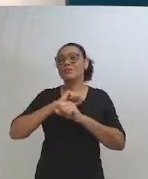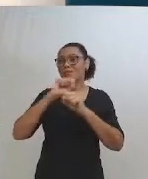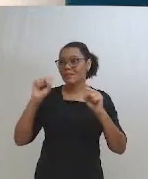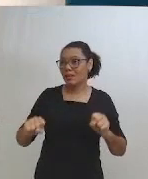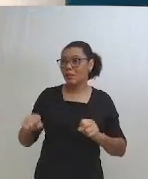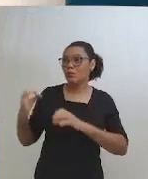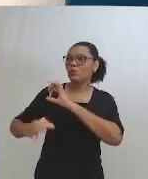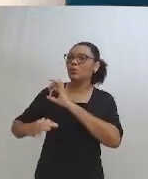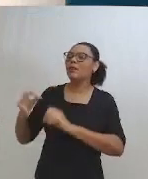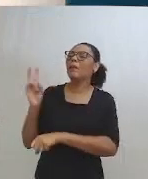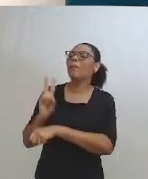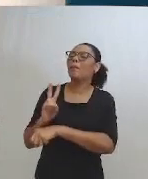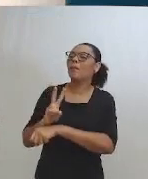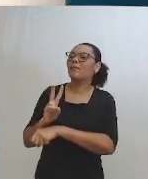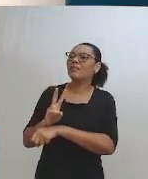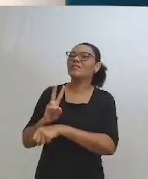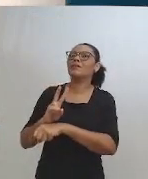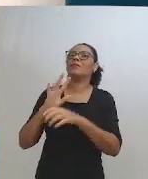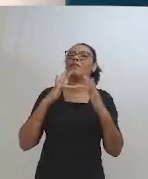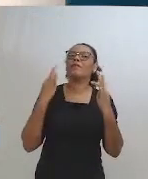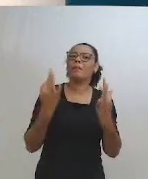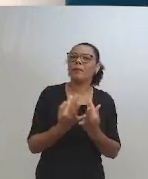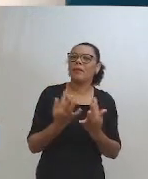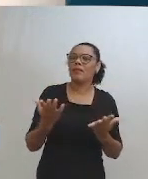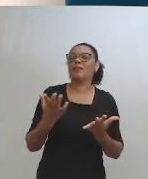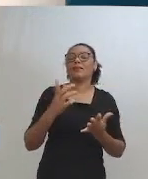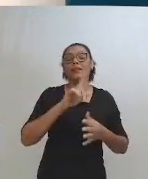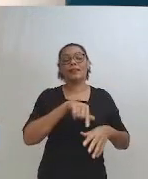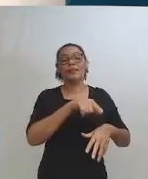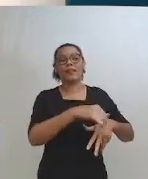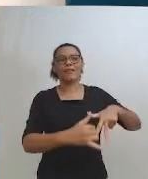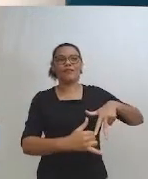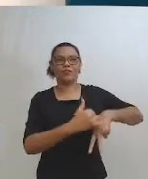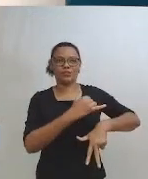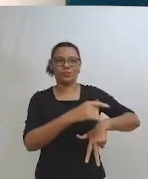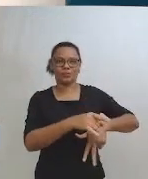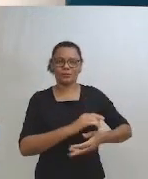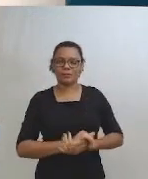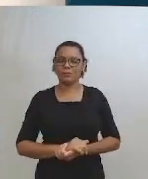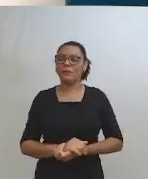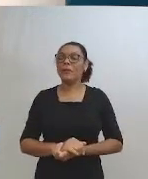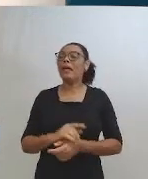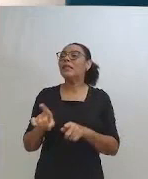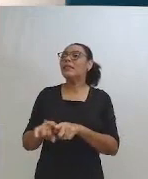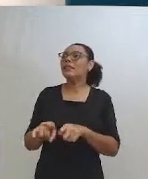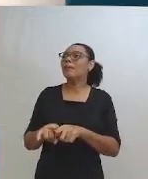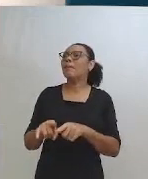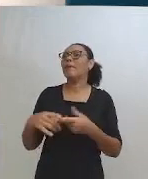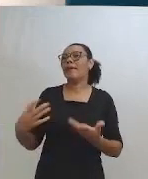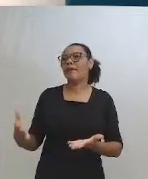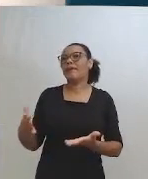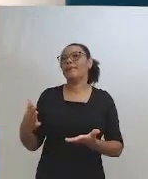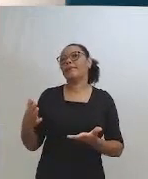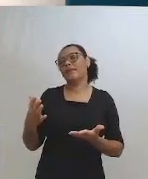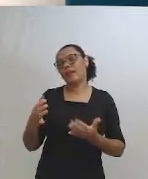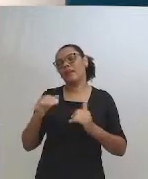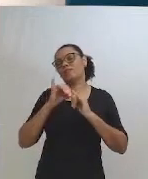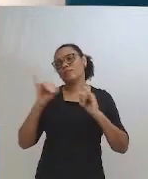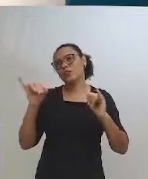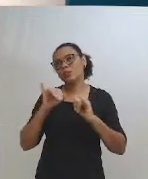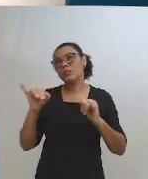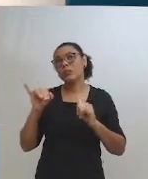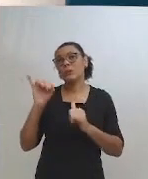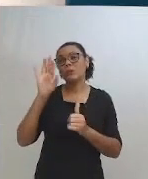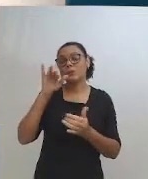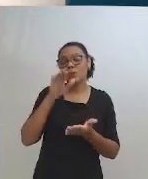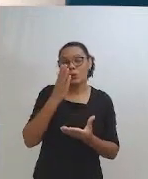da família da vítima e também da própria instrução processual. Uma vez que um se apresentou em